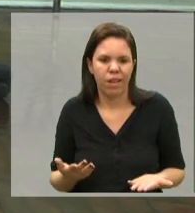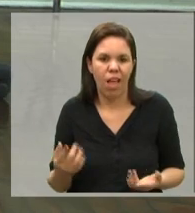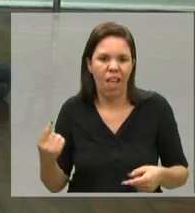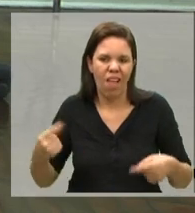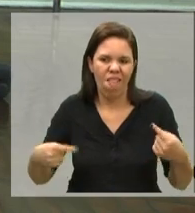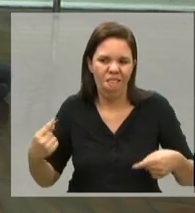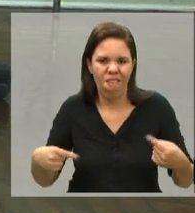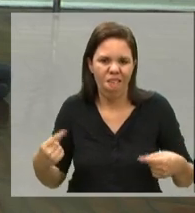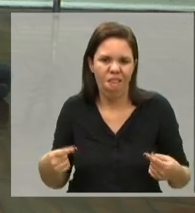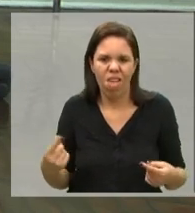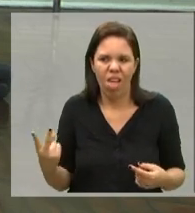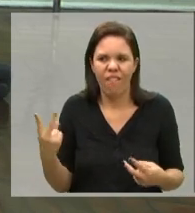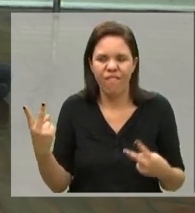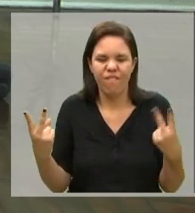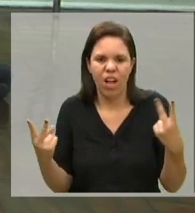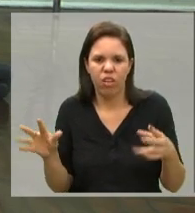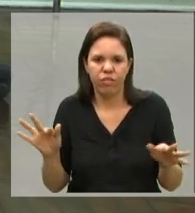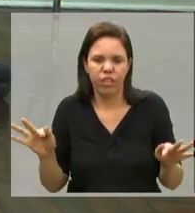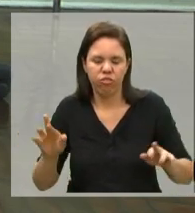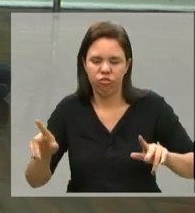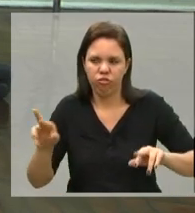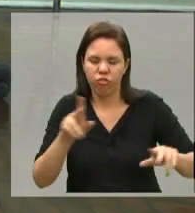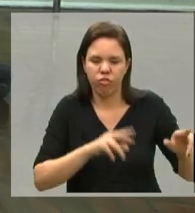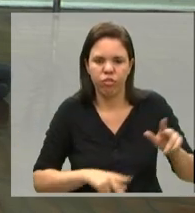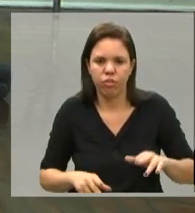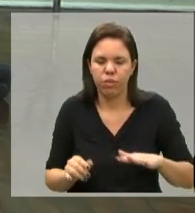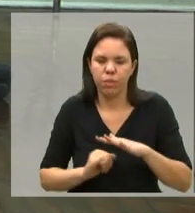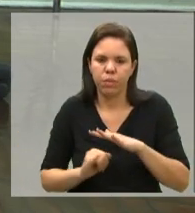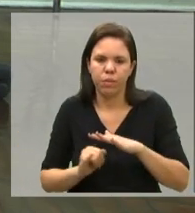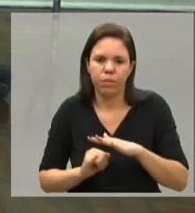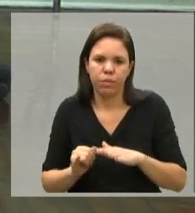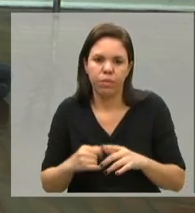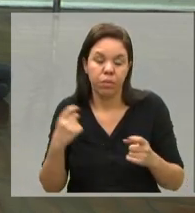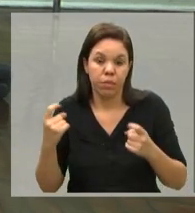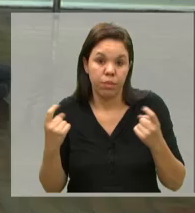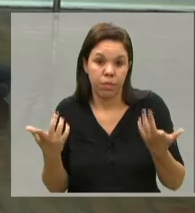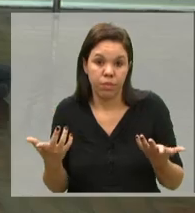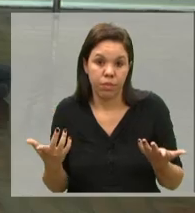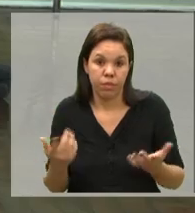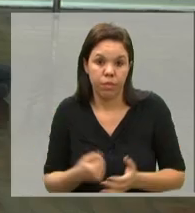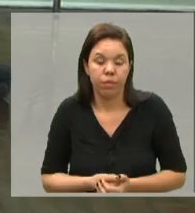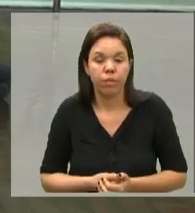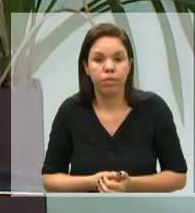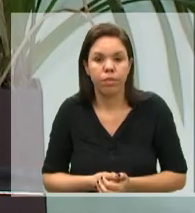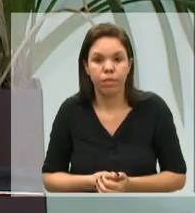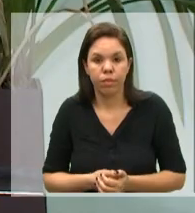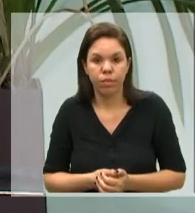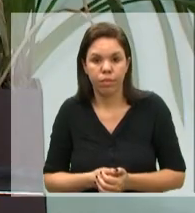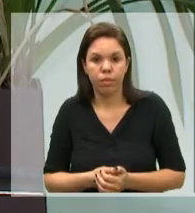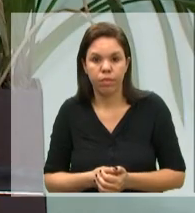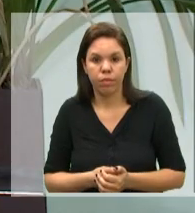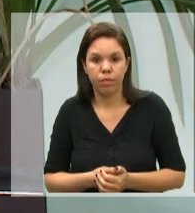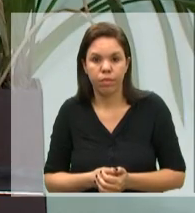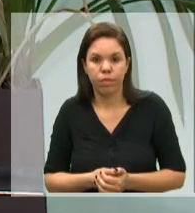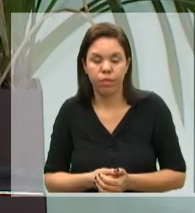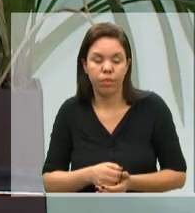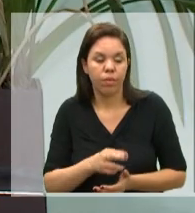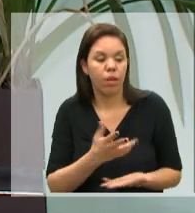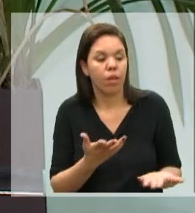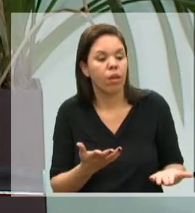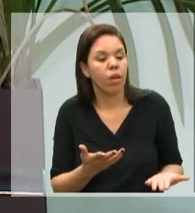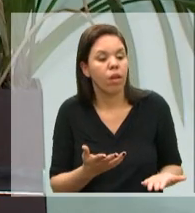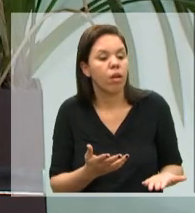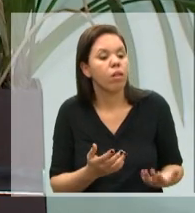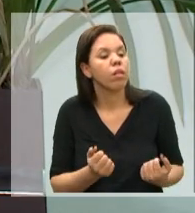de sustentabilidade. Né? Exatamente. E aí uma instituição que se preocupa, obviamente, até precisa responder ao MEC